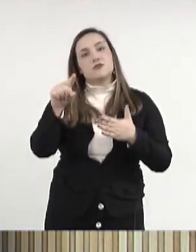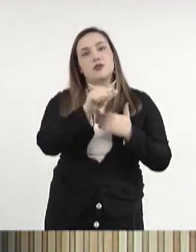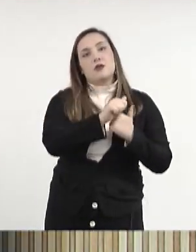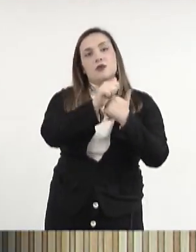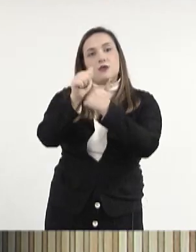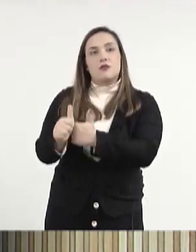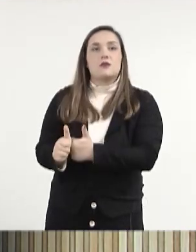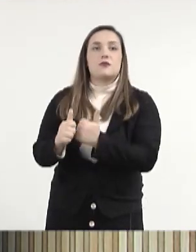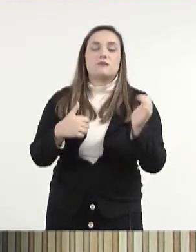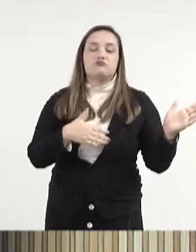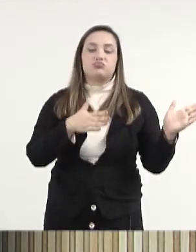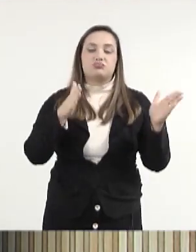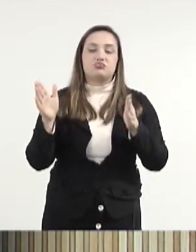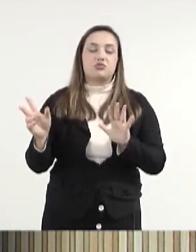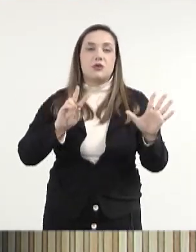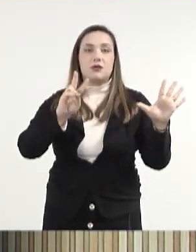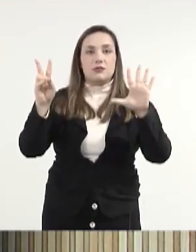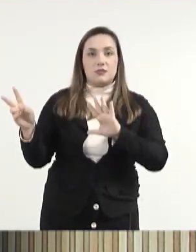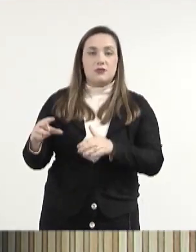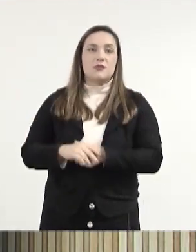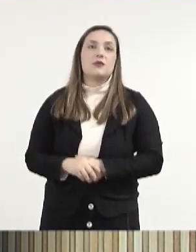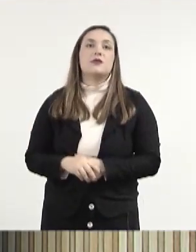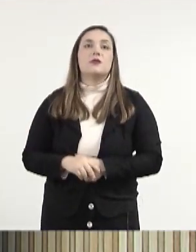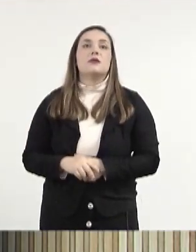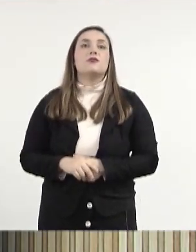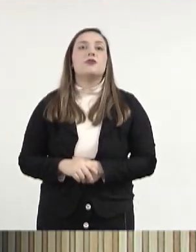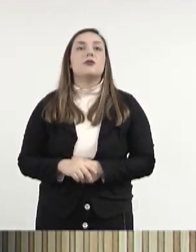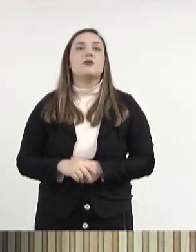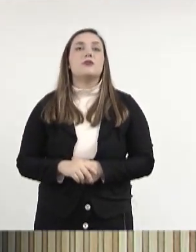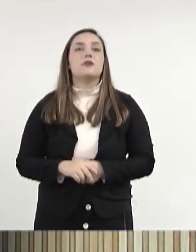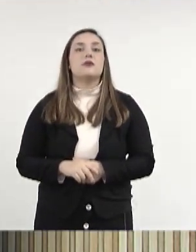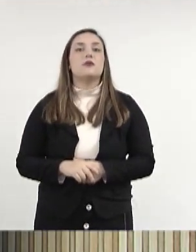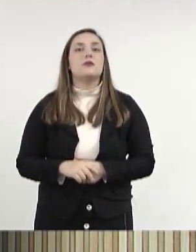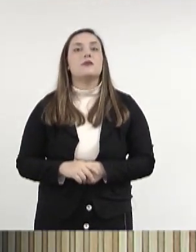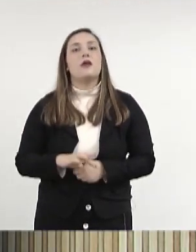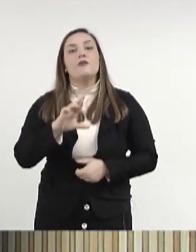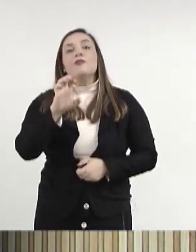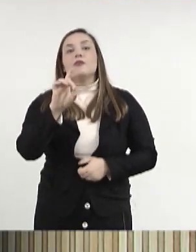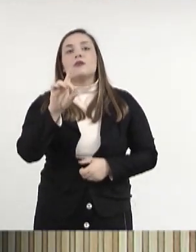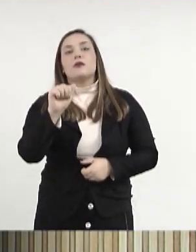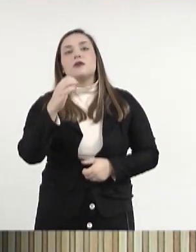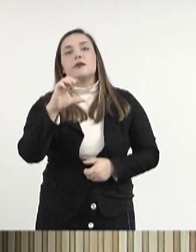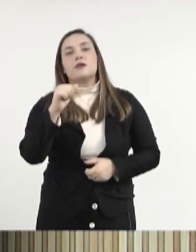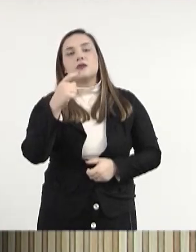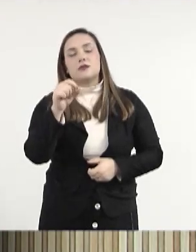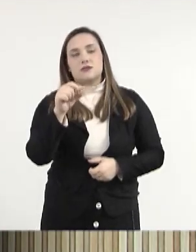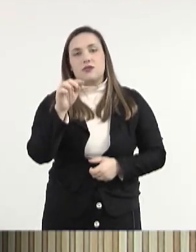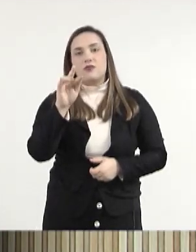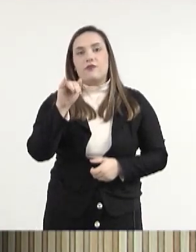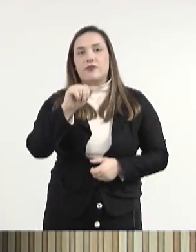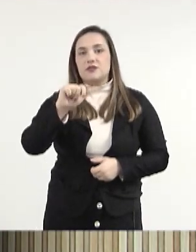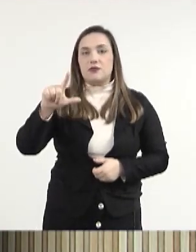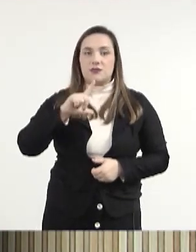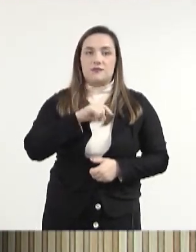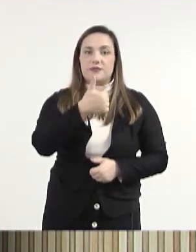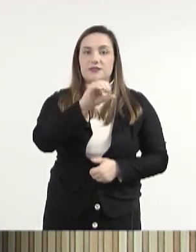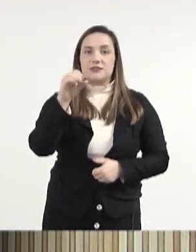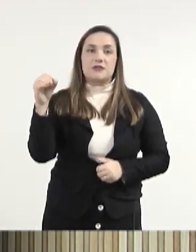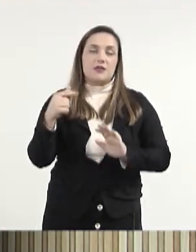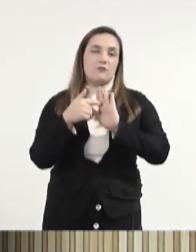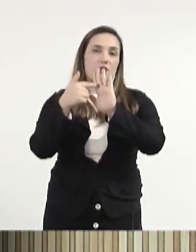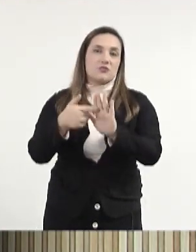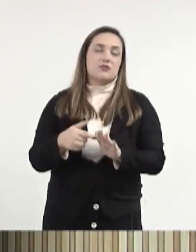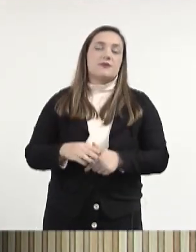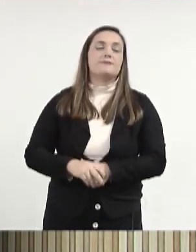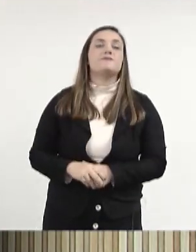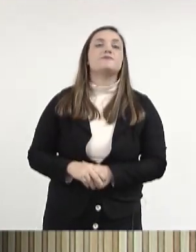ao longo de toda essa semana que inclusive Redação Final completou 100 edições sempre ao vivo aqui na